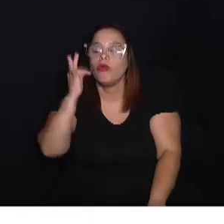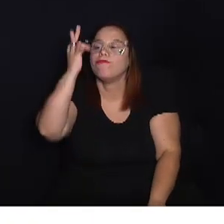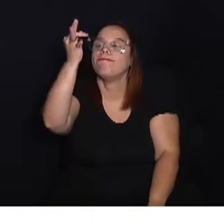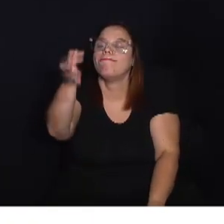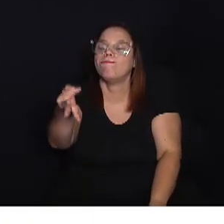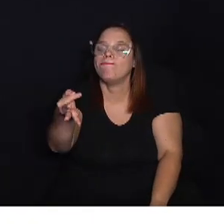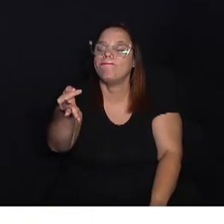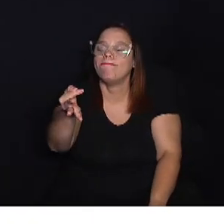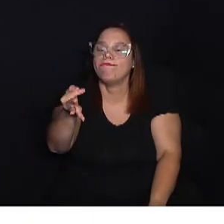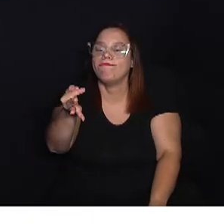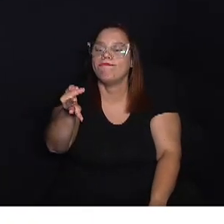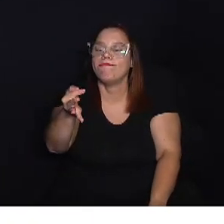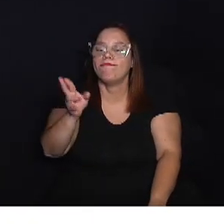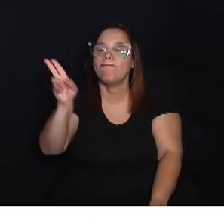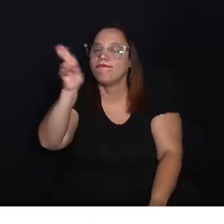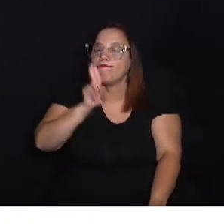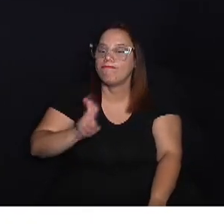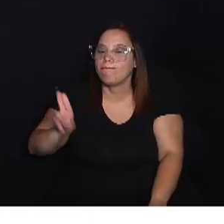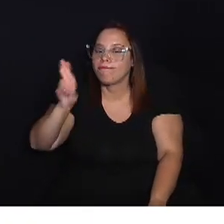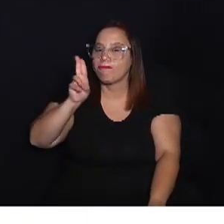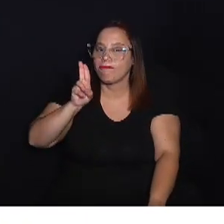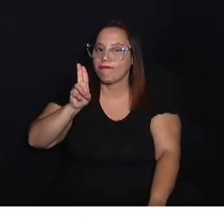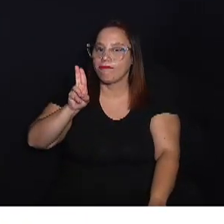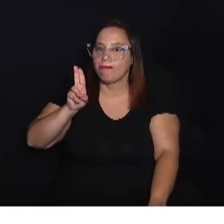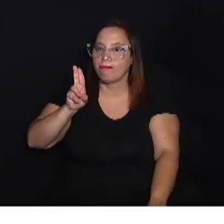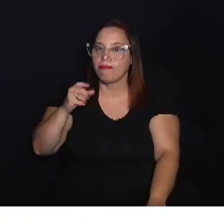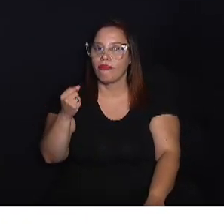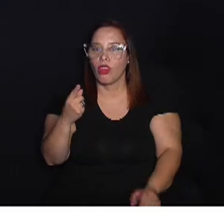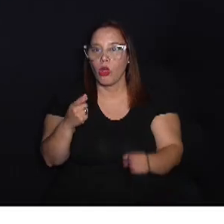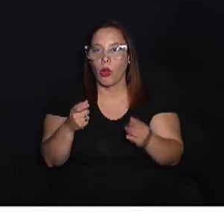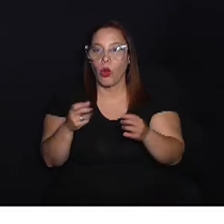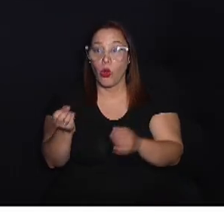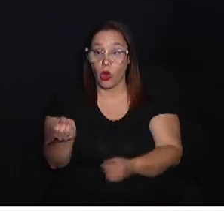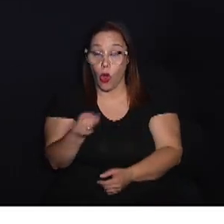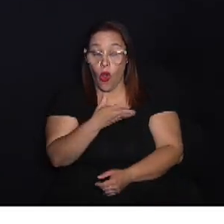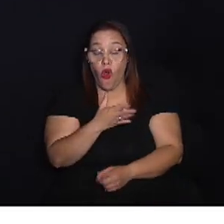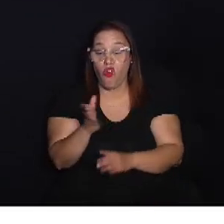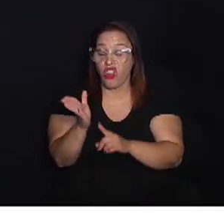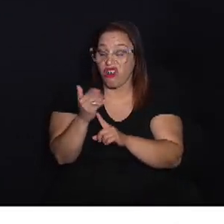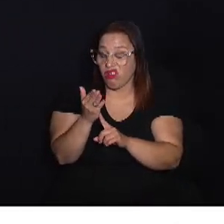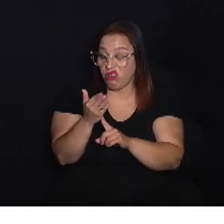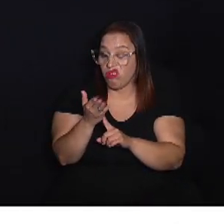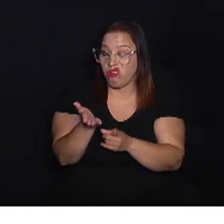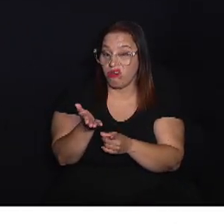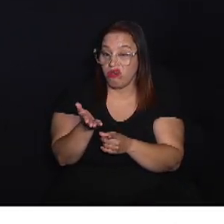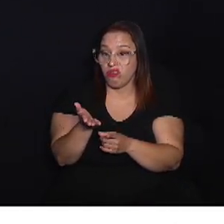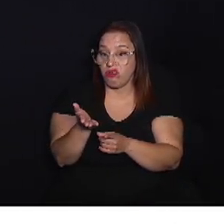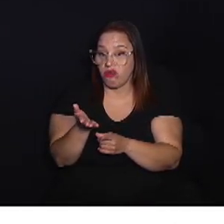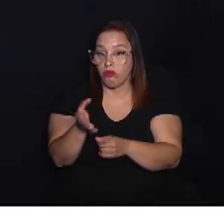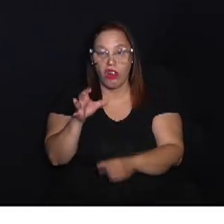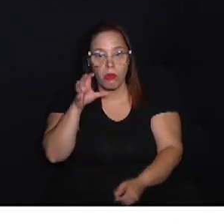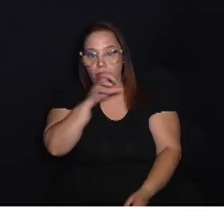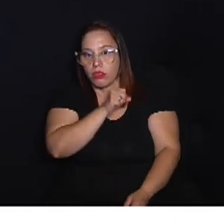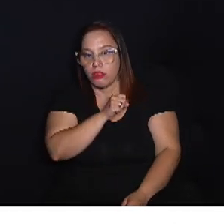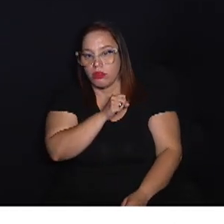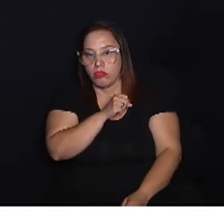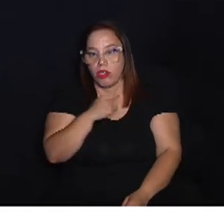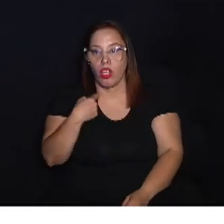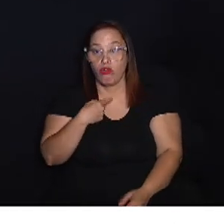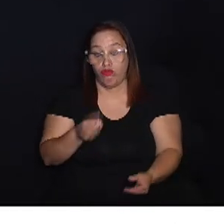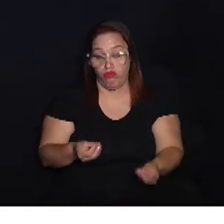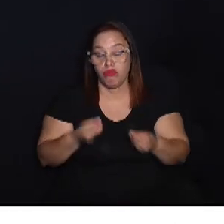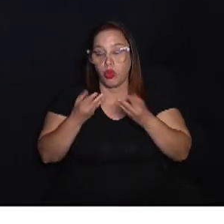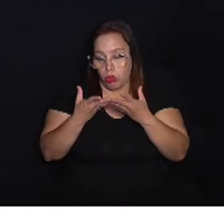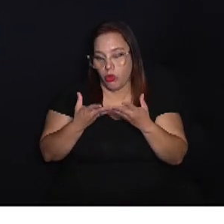e utilizar essas novas tecnologias das tendências emergentes ao nosso favor,